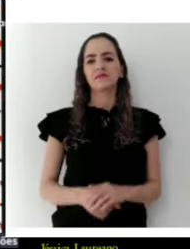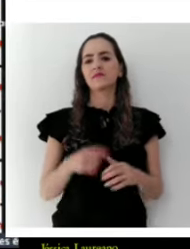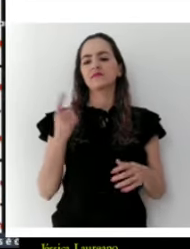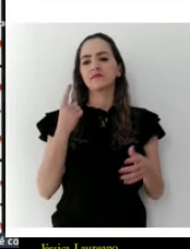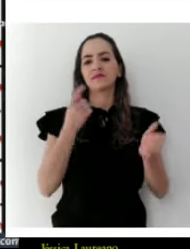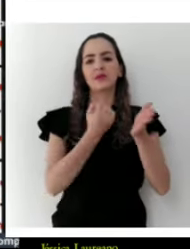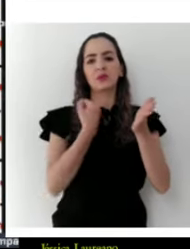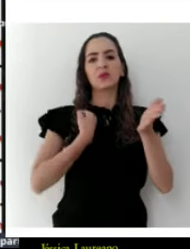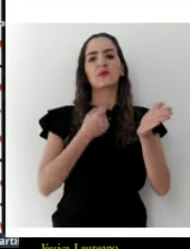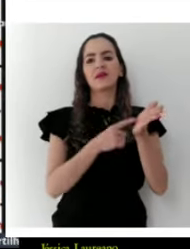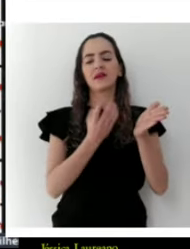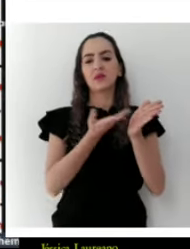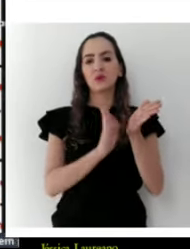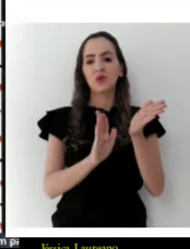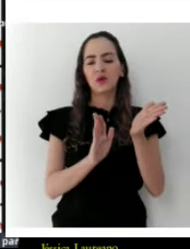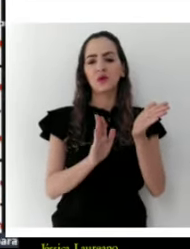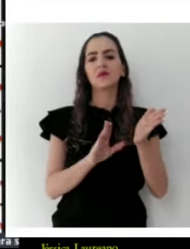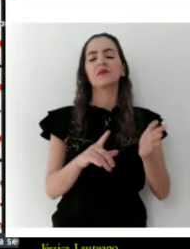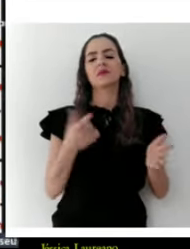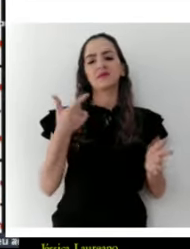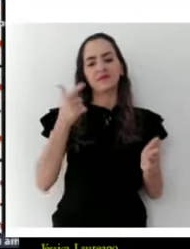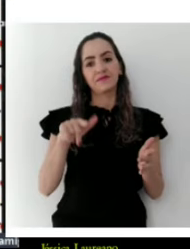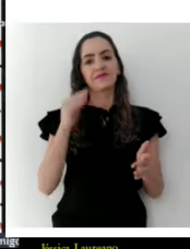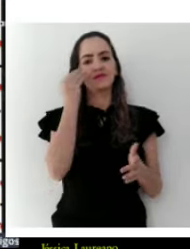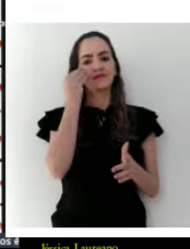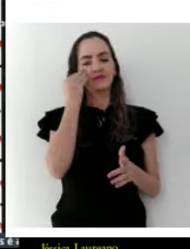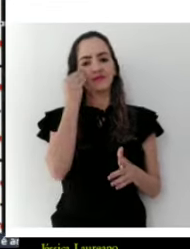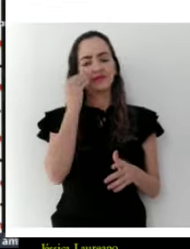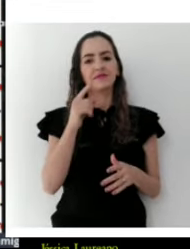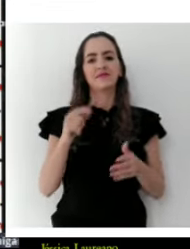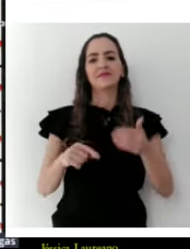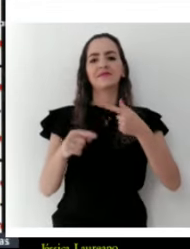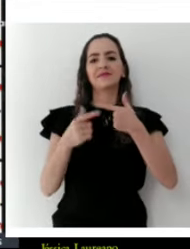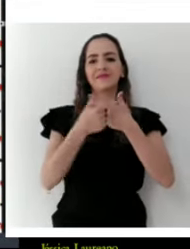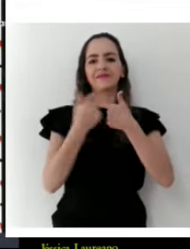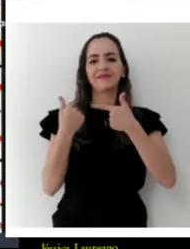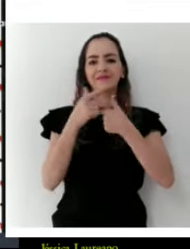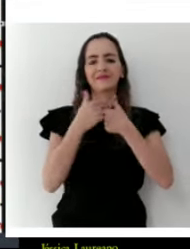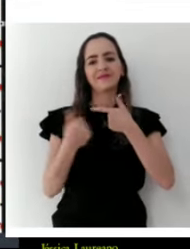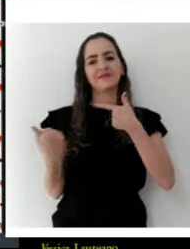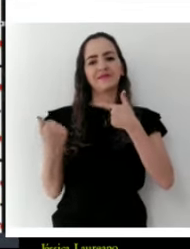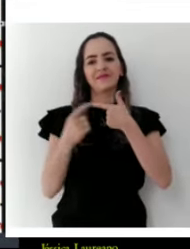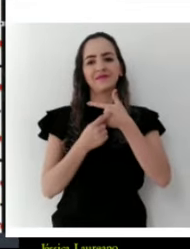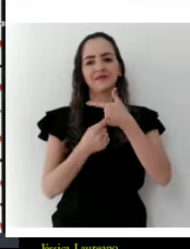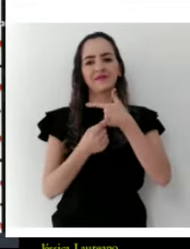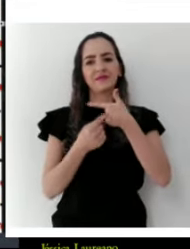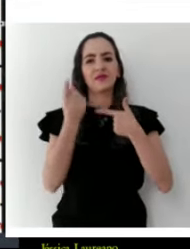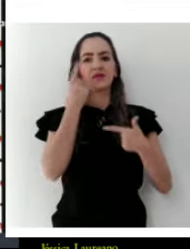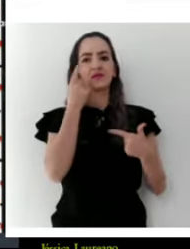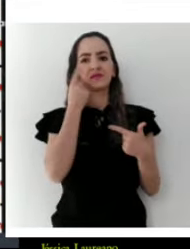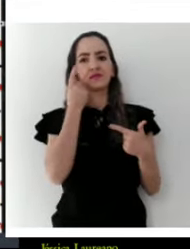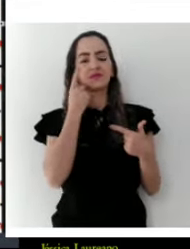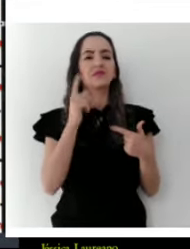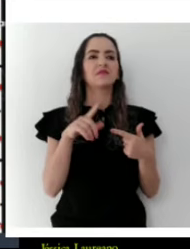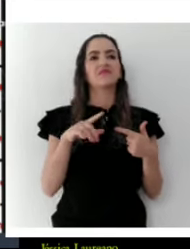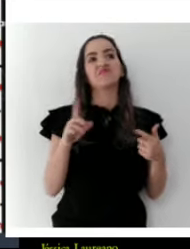e testei novamente. Eu testei aqui lá no consciente, Caio. Lá no consciente, eu testei dizendo que botei era mais 10. Eu acho que